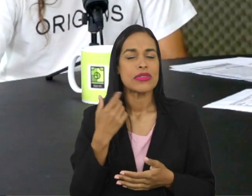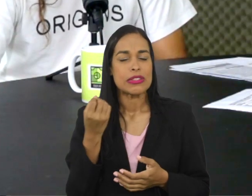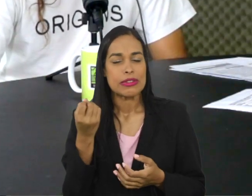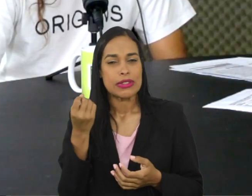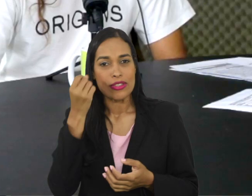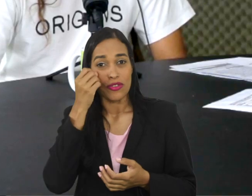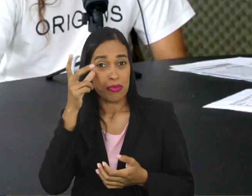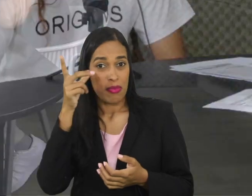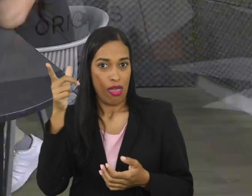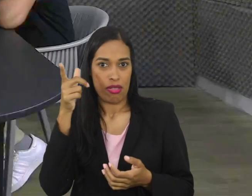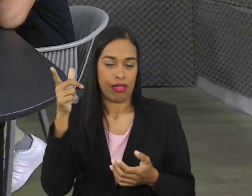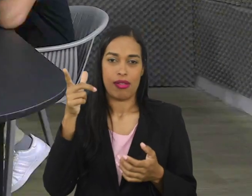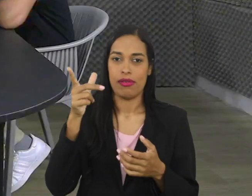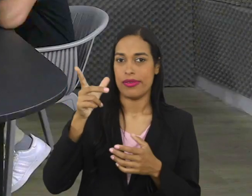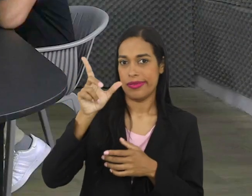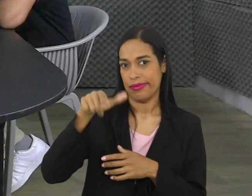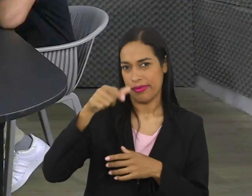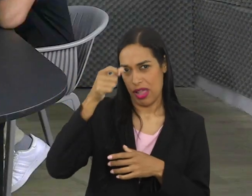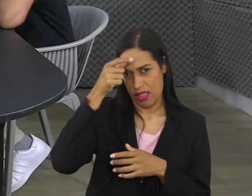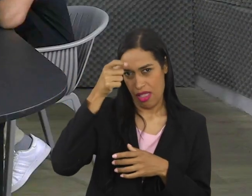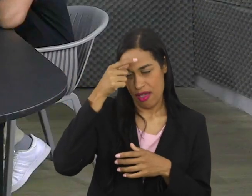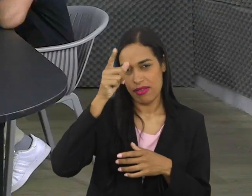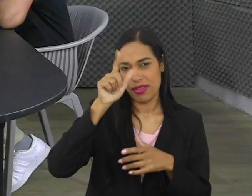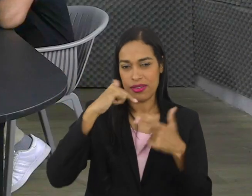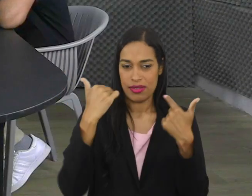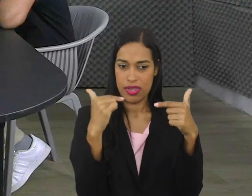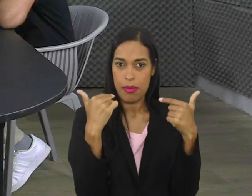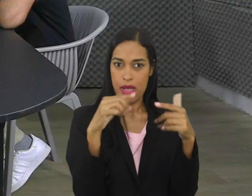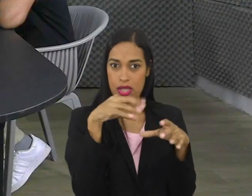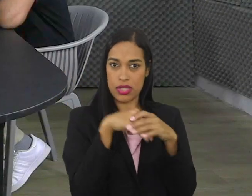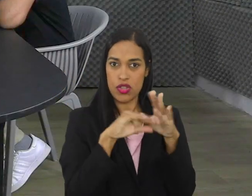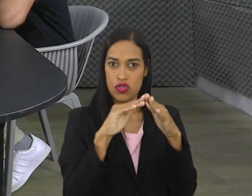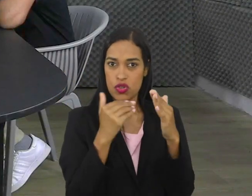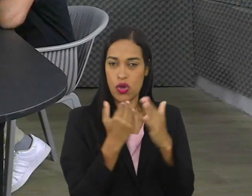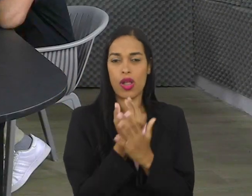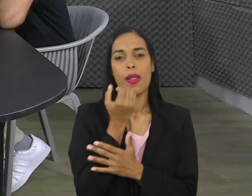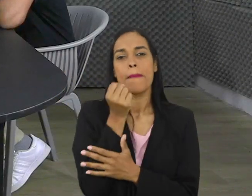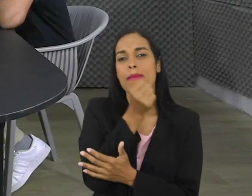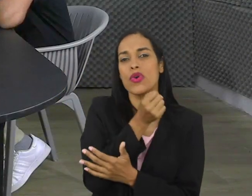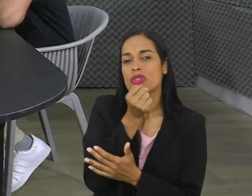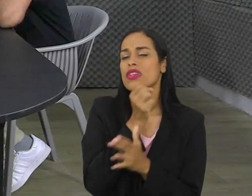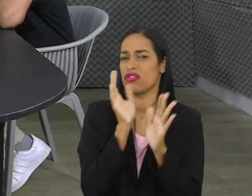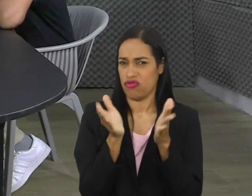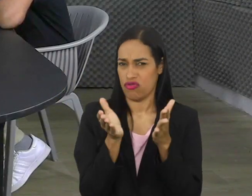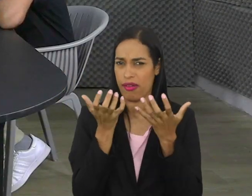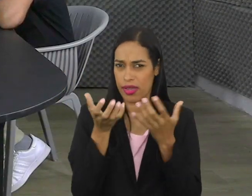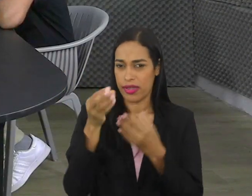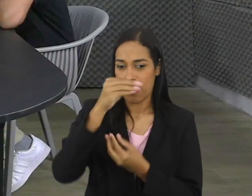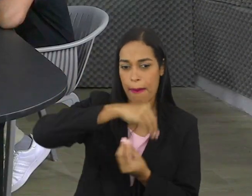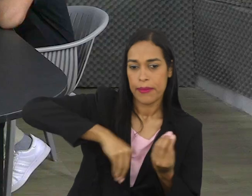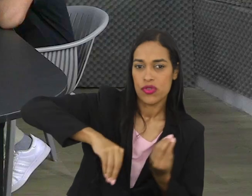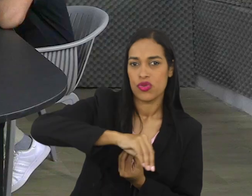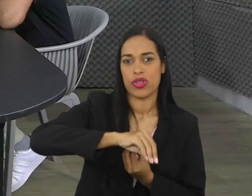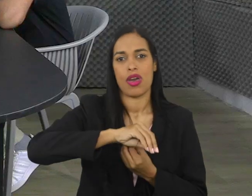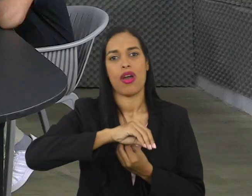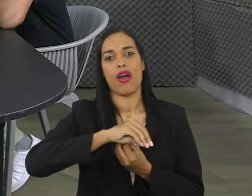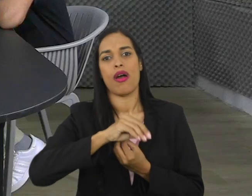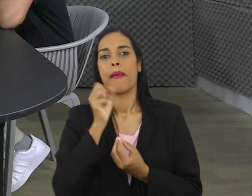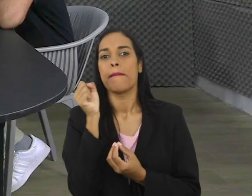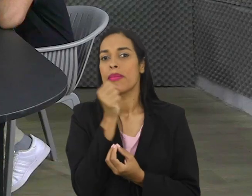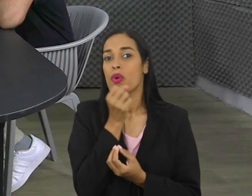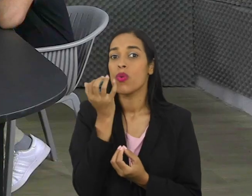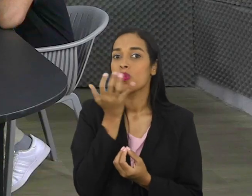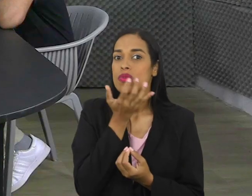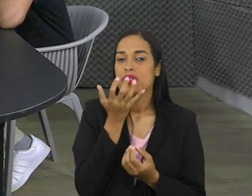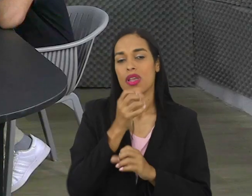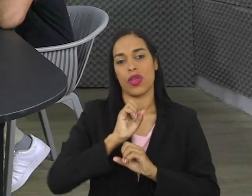deu essa ideia de trabalhar música na escola? Ou você já tinha vontade mesmo de trabalhar música com educação, misturar música e educação?